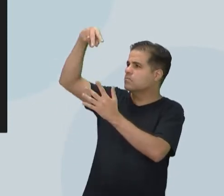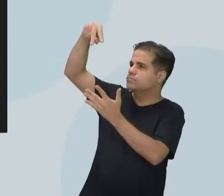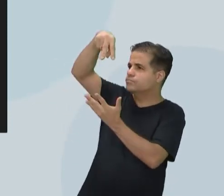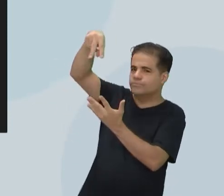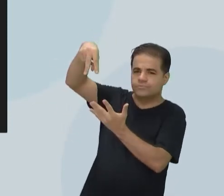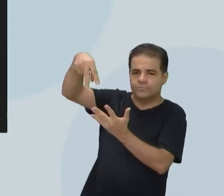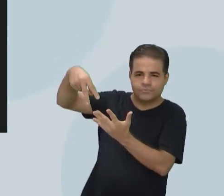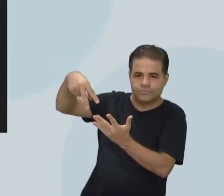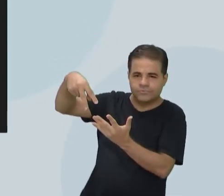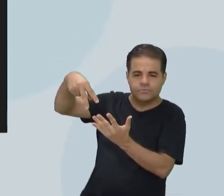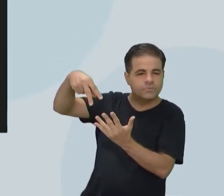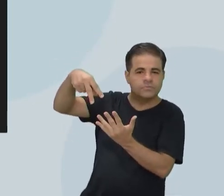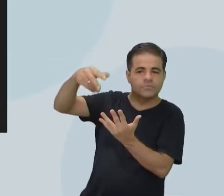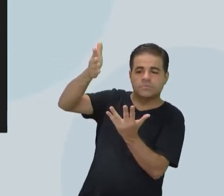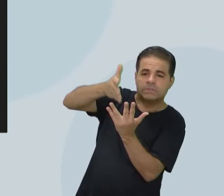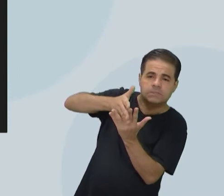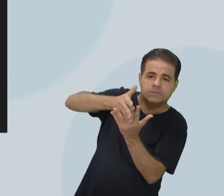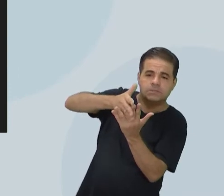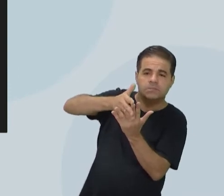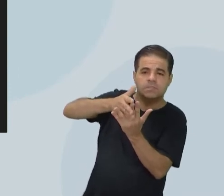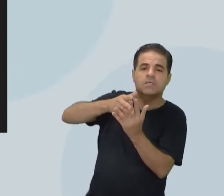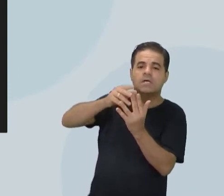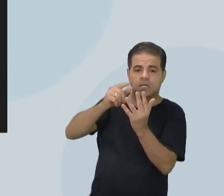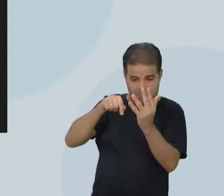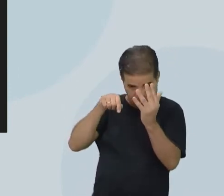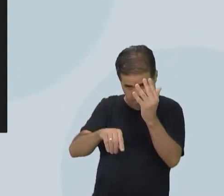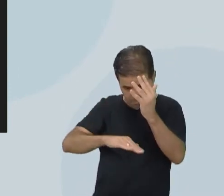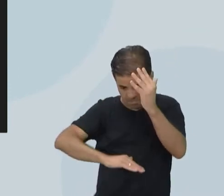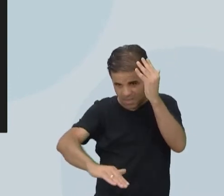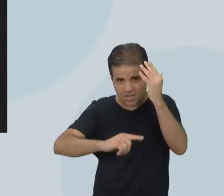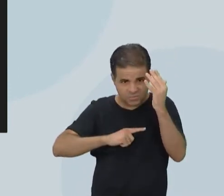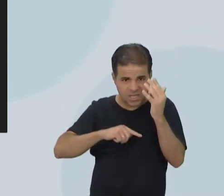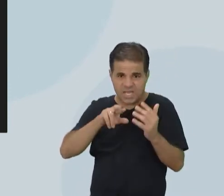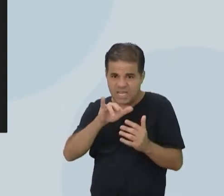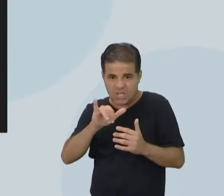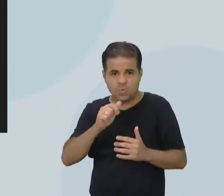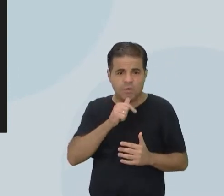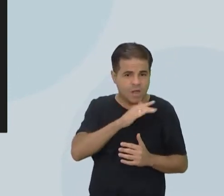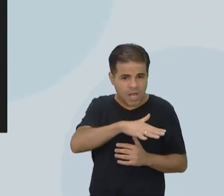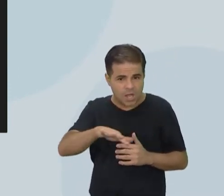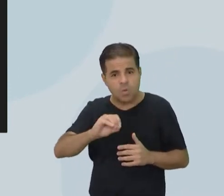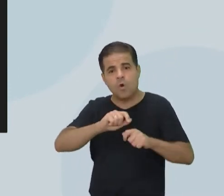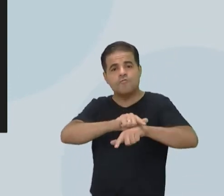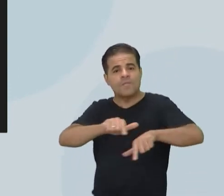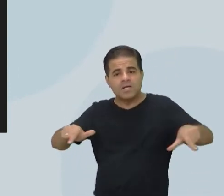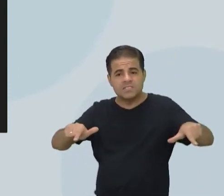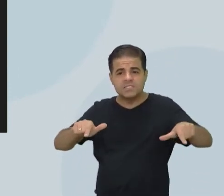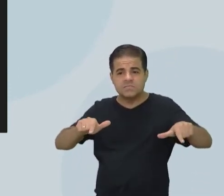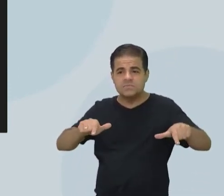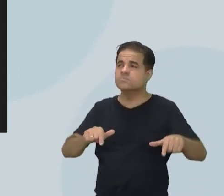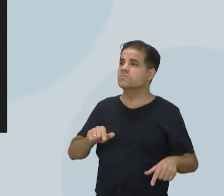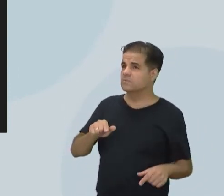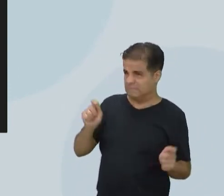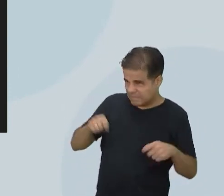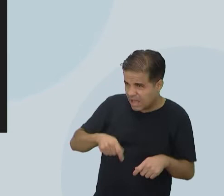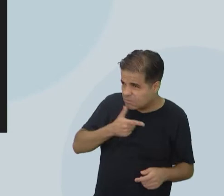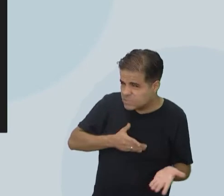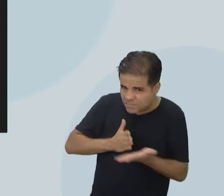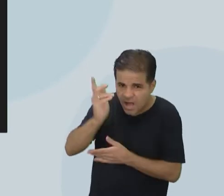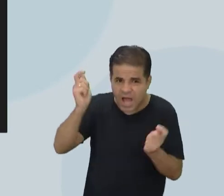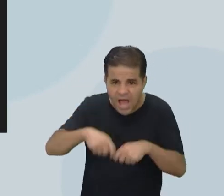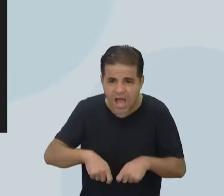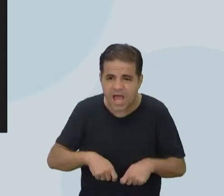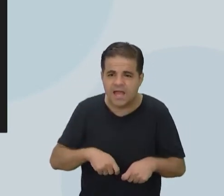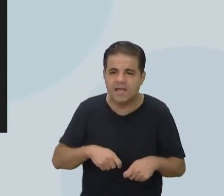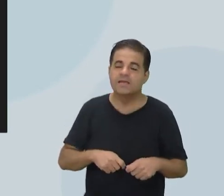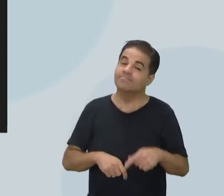do processo. Se ele pular, para onde ele vai? Sim. Tem um rio abaixo? Ou é um vazio? Sim, ele vai conseguir ultrapassar? Exato.